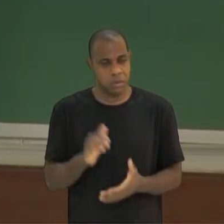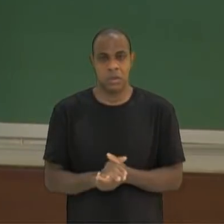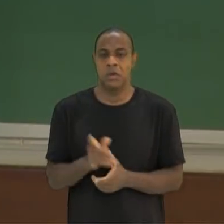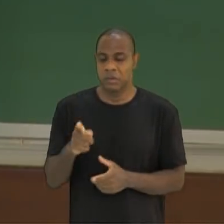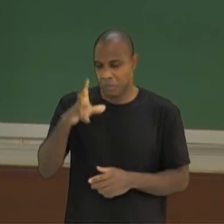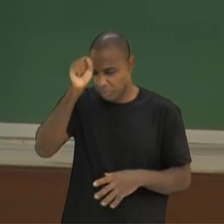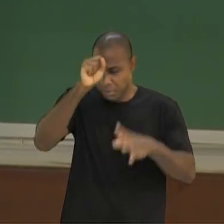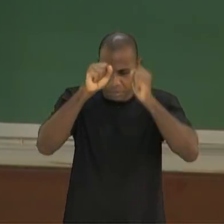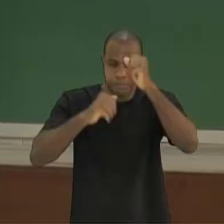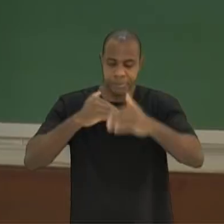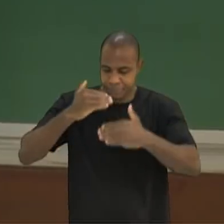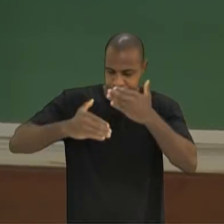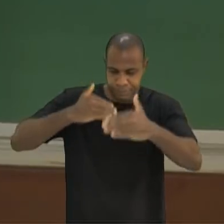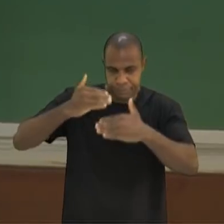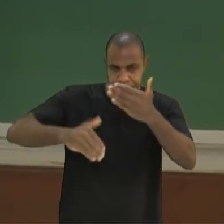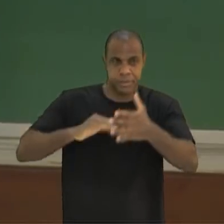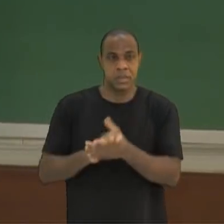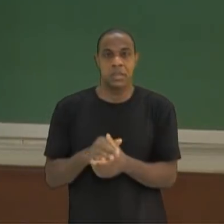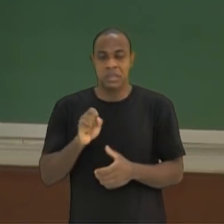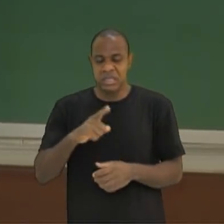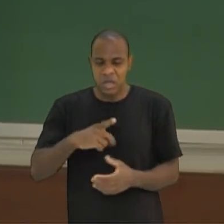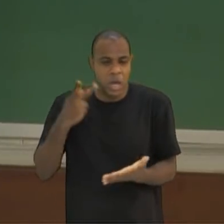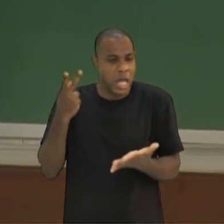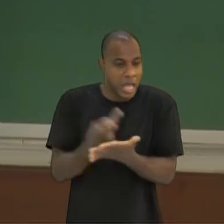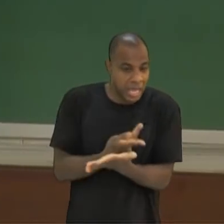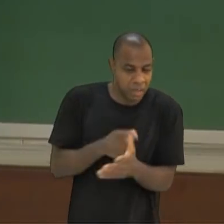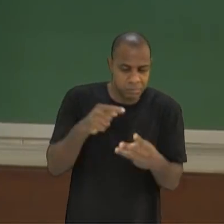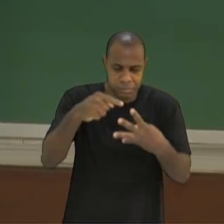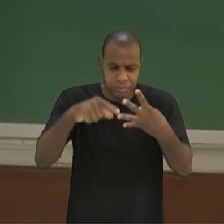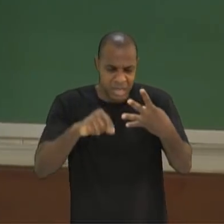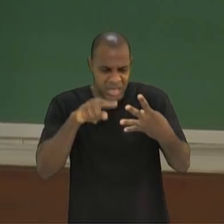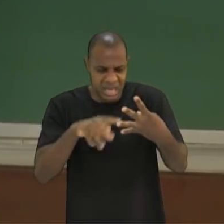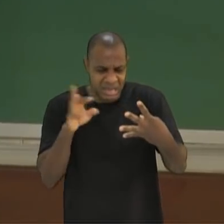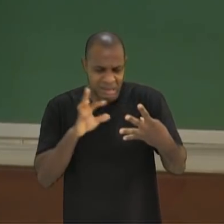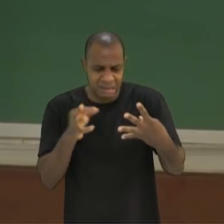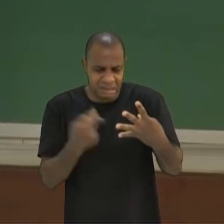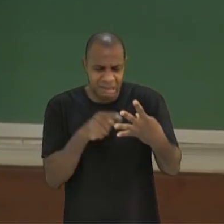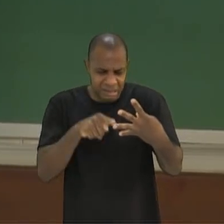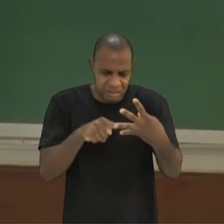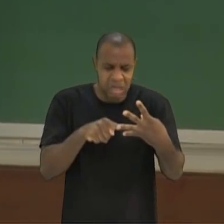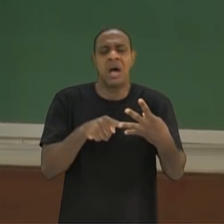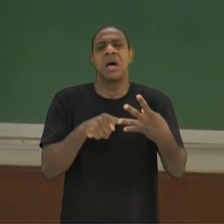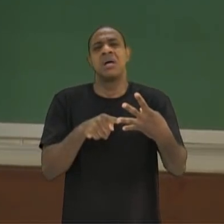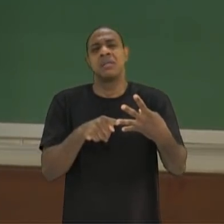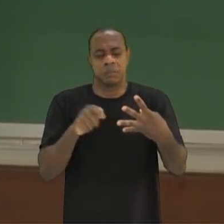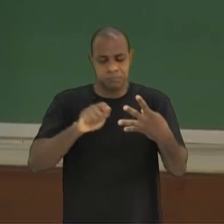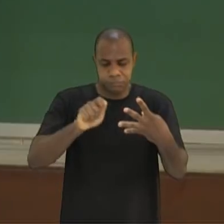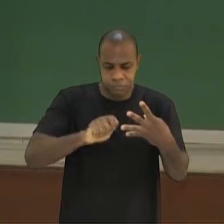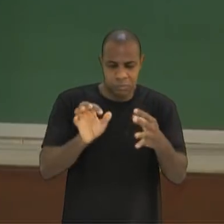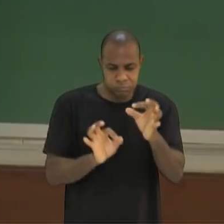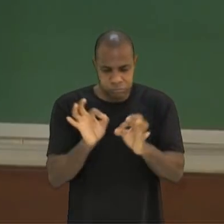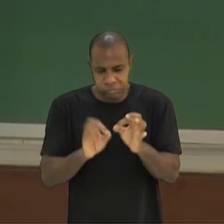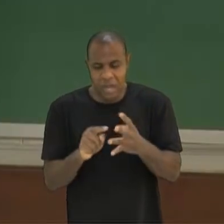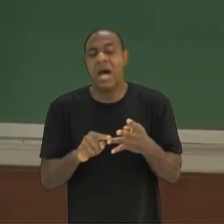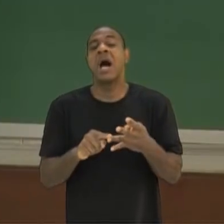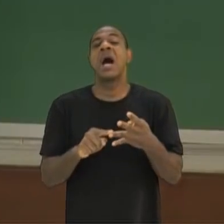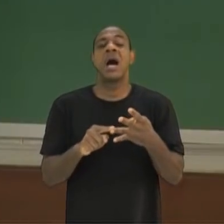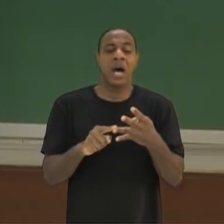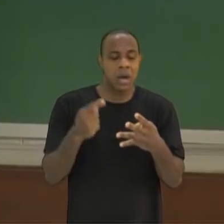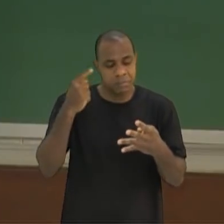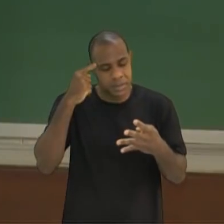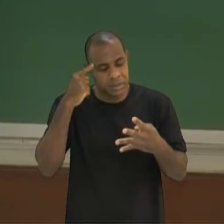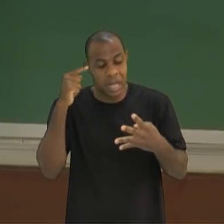dos conhecimentos, né? Então, a partir do momento que eu erro uma alternativa, a partir do momento que eu vejo que está errada, eu já começo a fazer inferências,